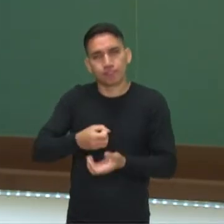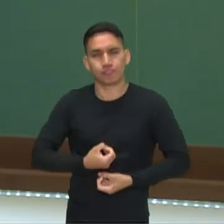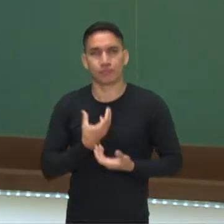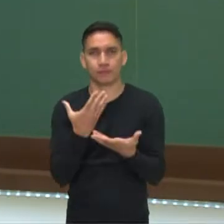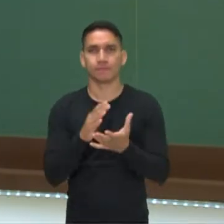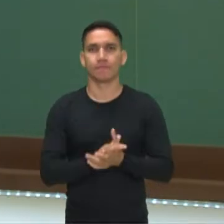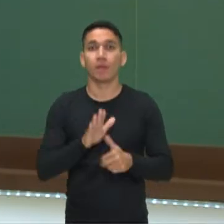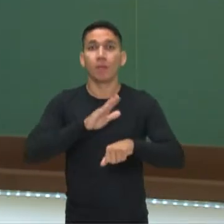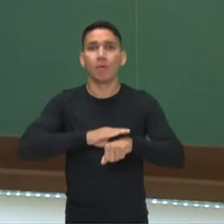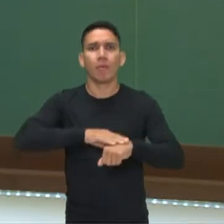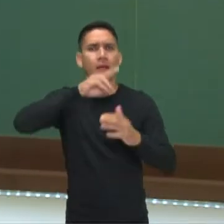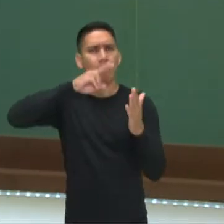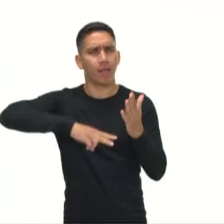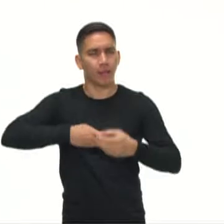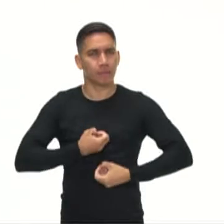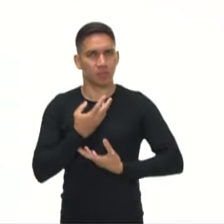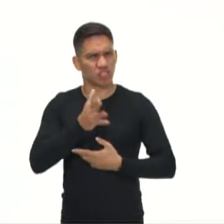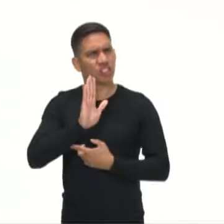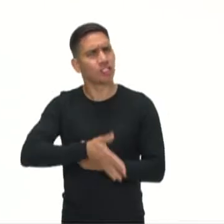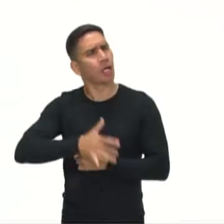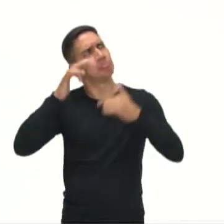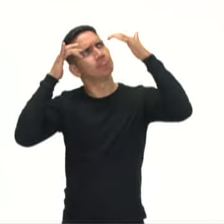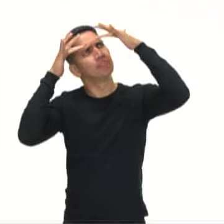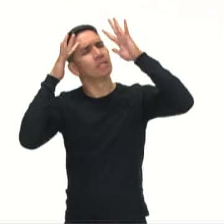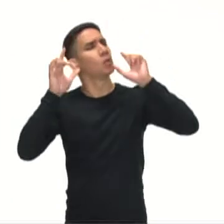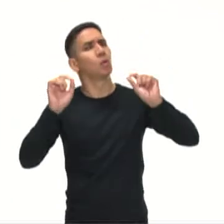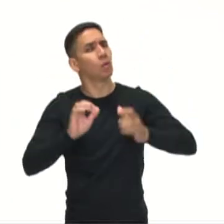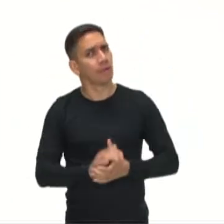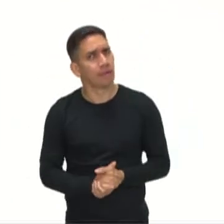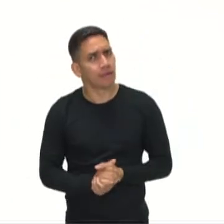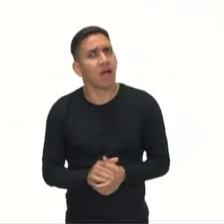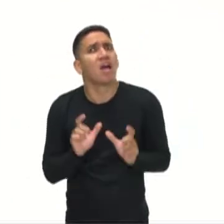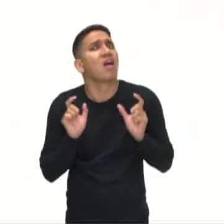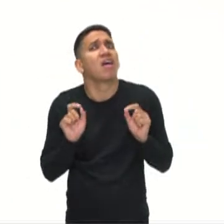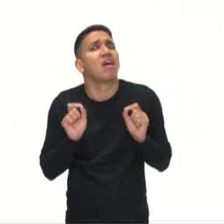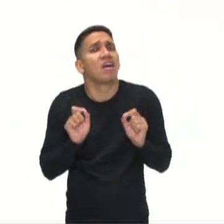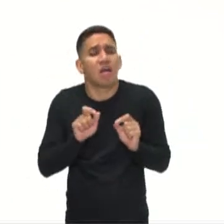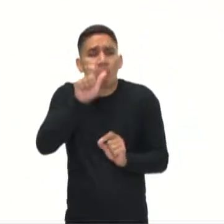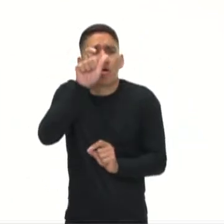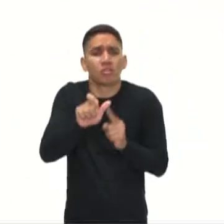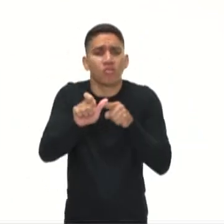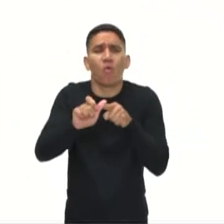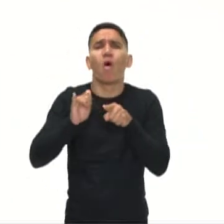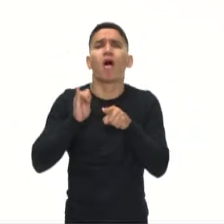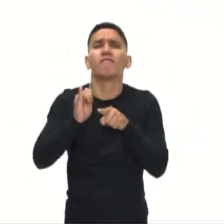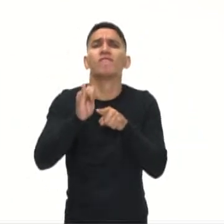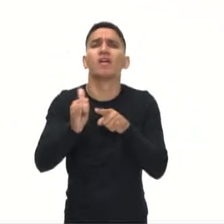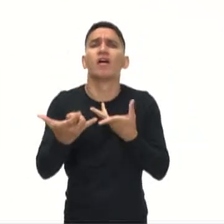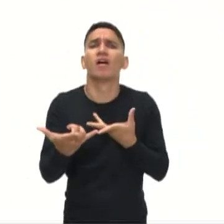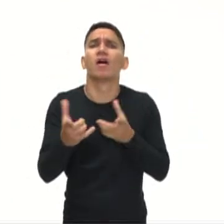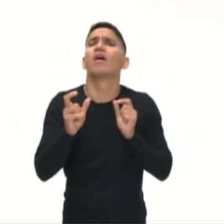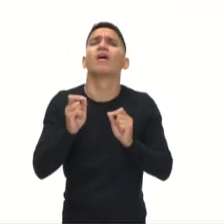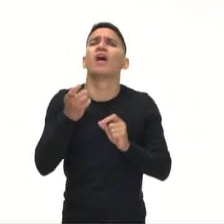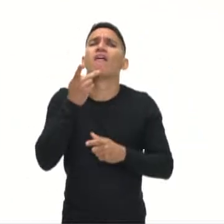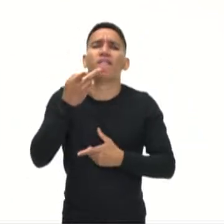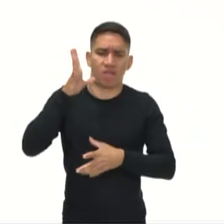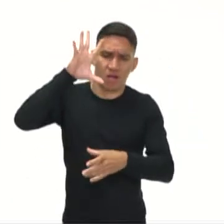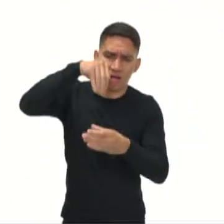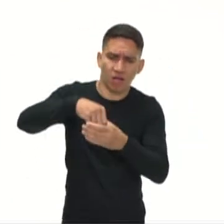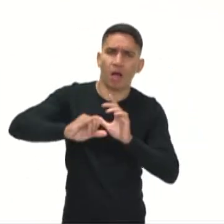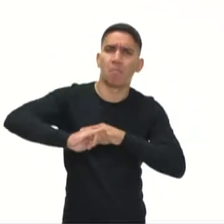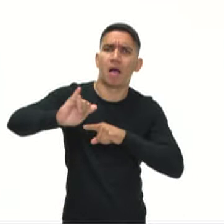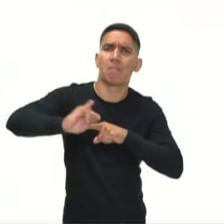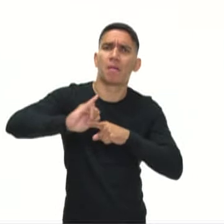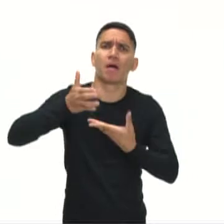Quando você lê um poema, já parou para pensar em quem é que fala no poema? Quem é aquela voz? Você já